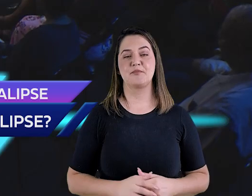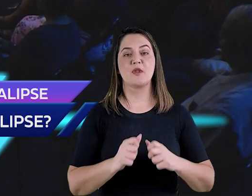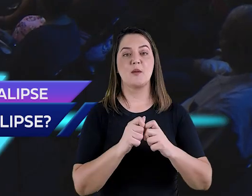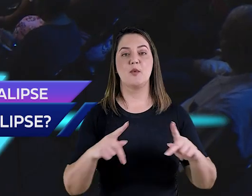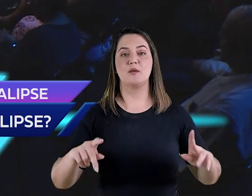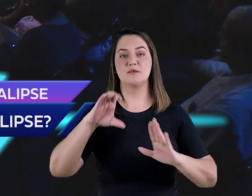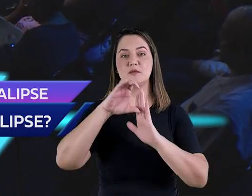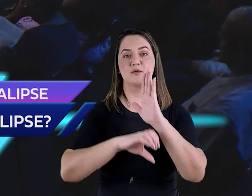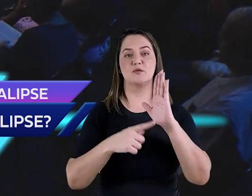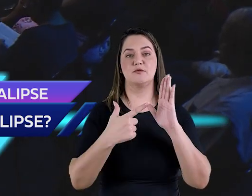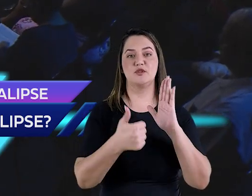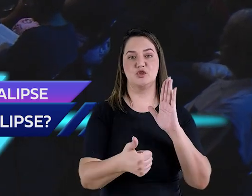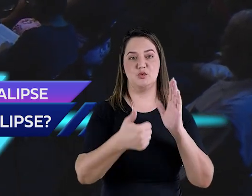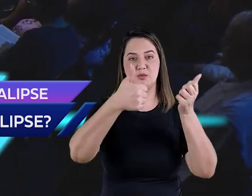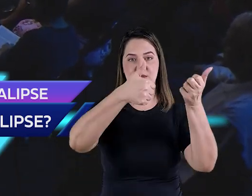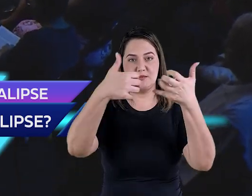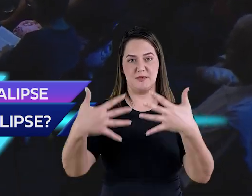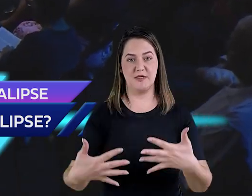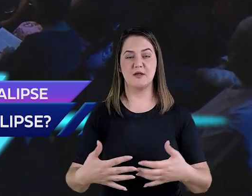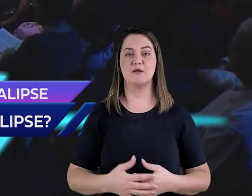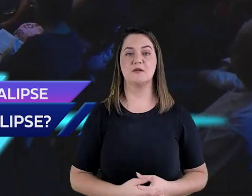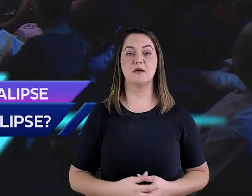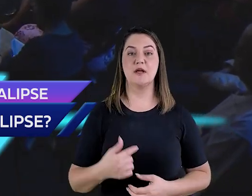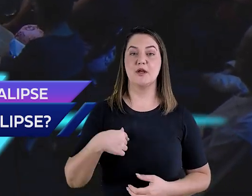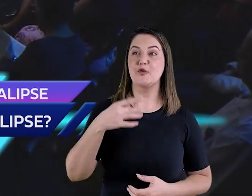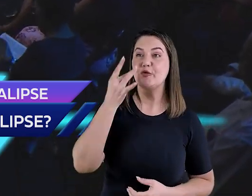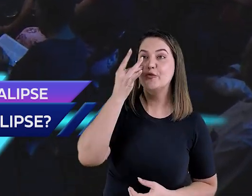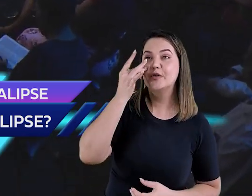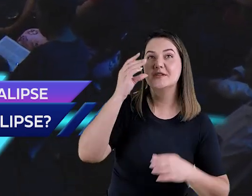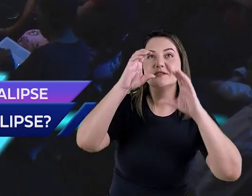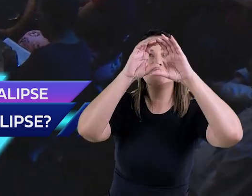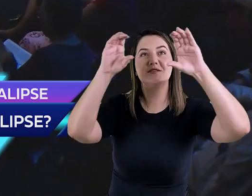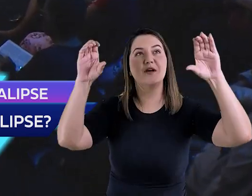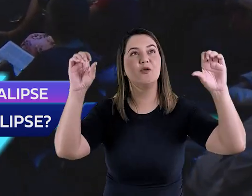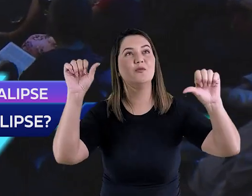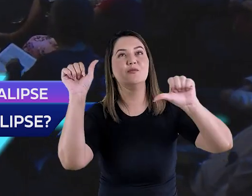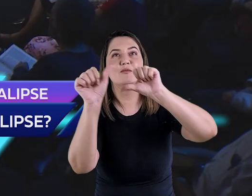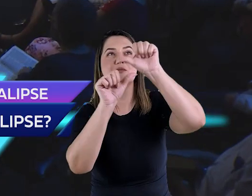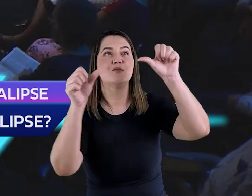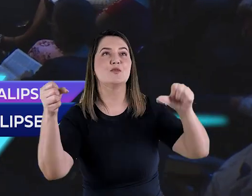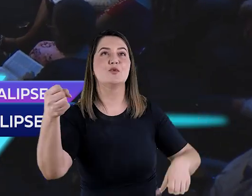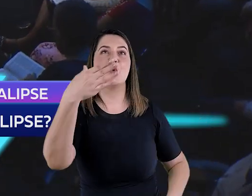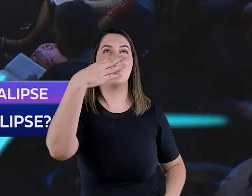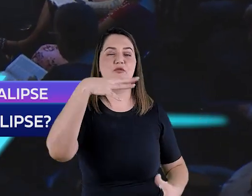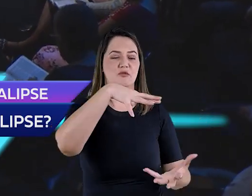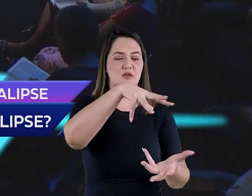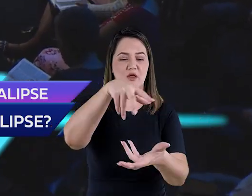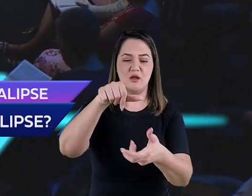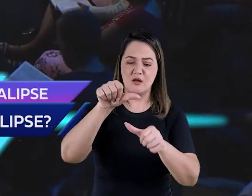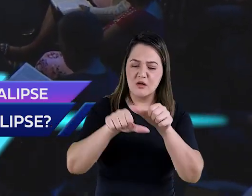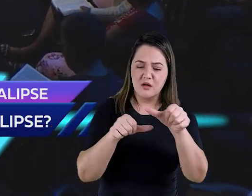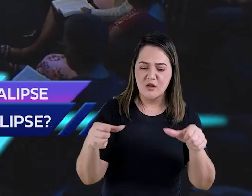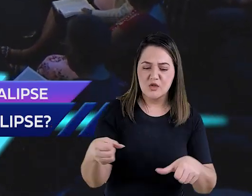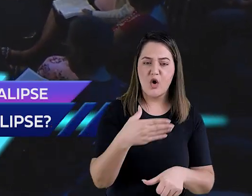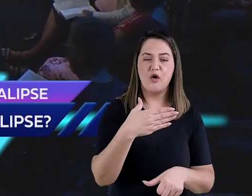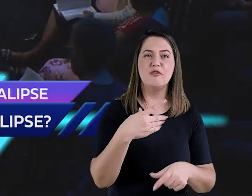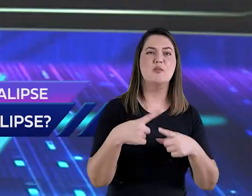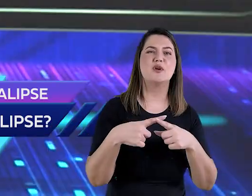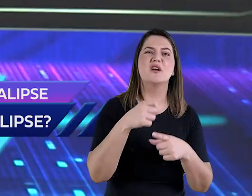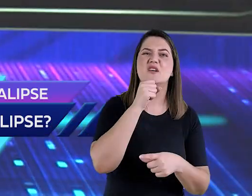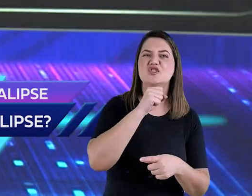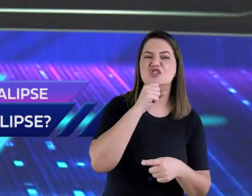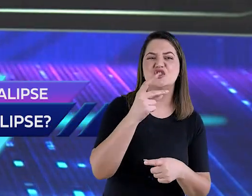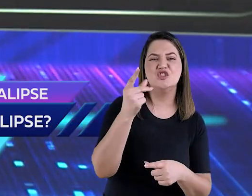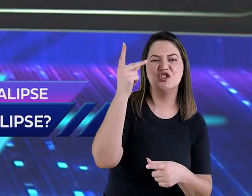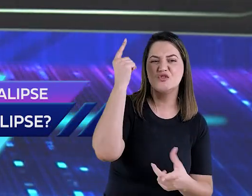Apocalipse, que diz assim: vi novo céu e nova terra, pois o primeiro céu e a primeira terra passaram, e